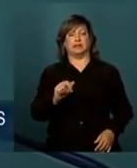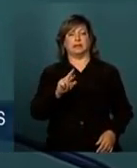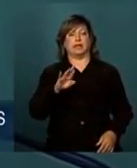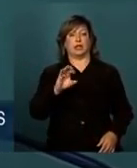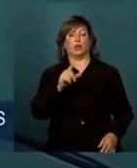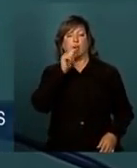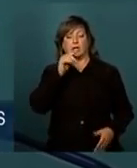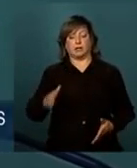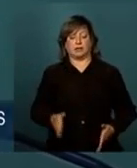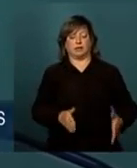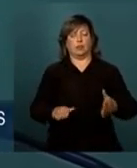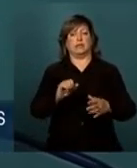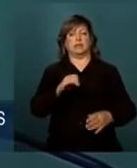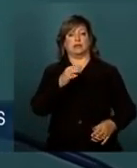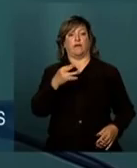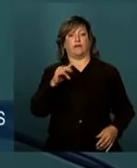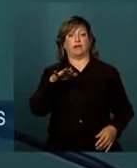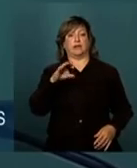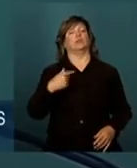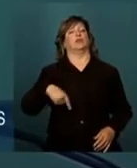nós investimos